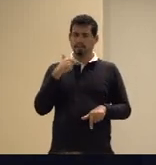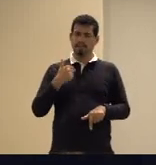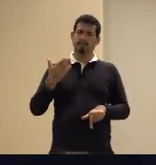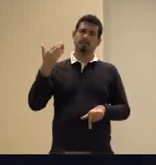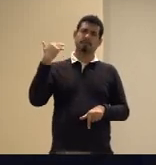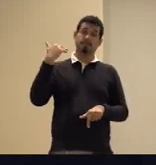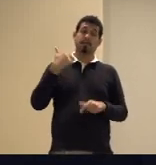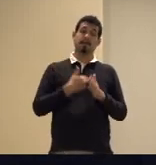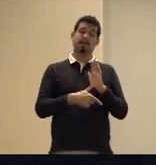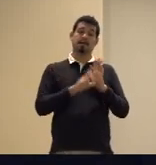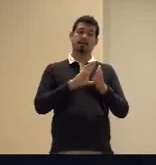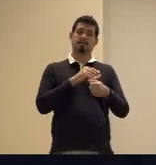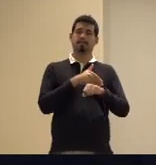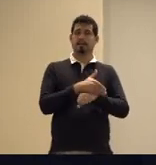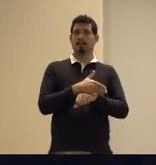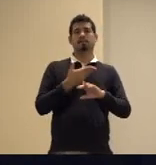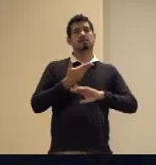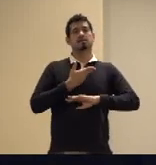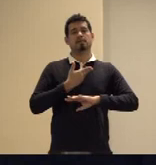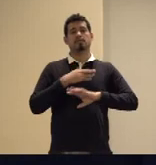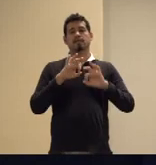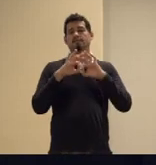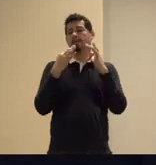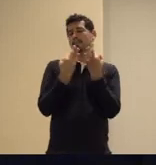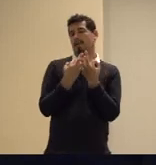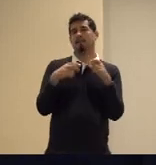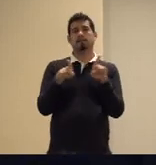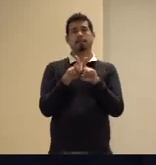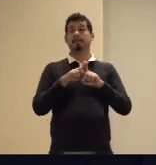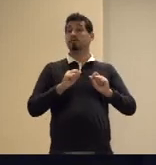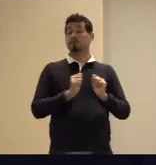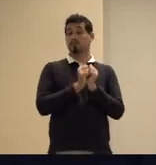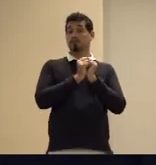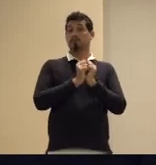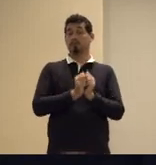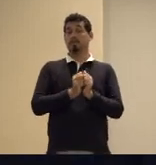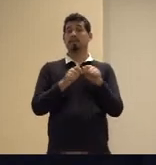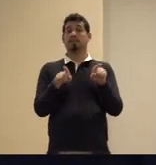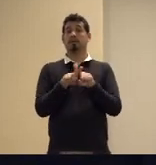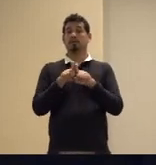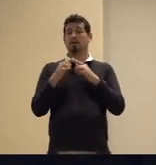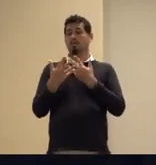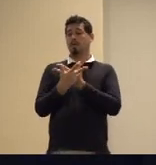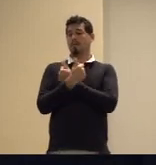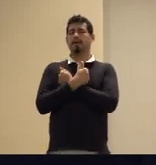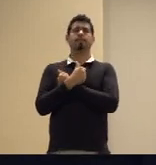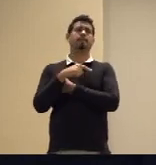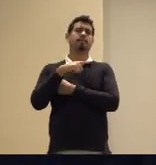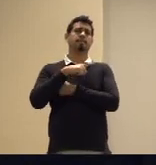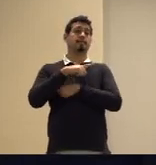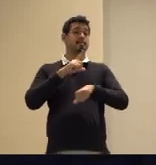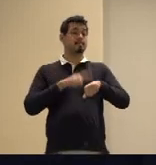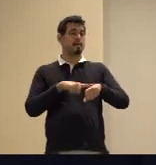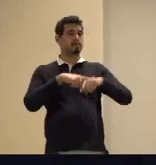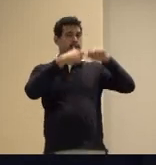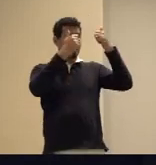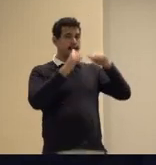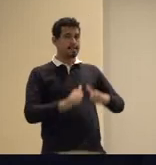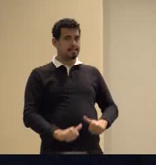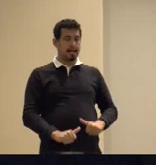antes dela entrar, a situação da família dela, para quando venha aqui, no acolhimento, você tenha tempo de